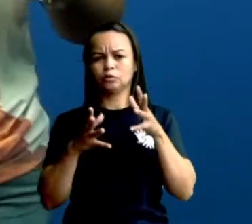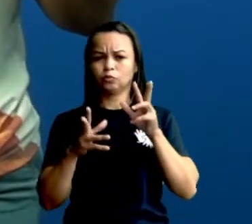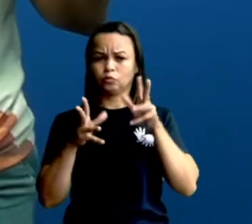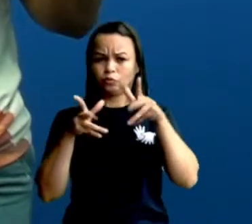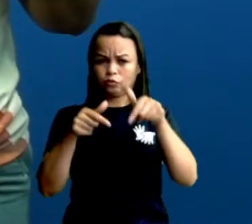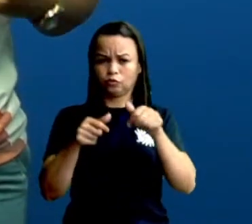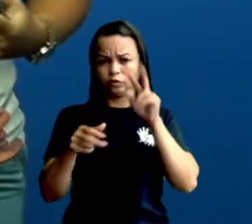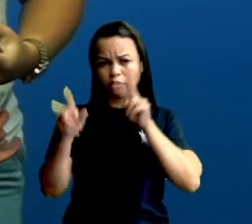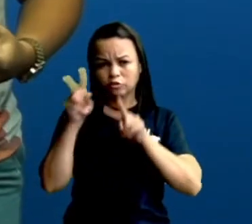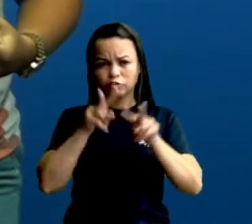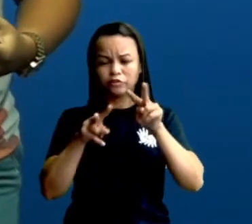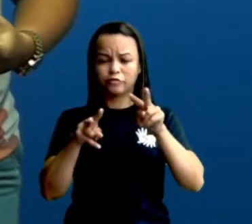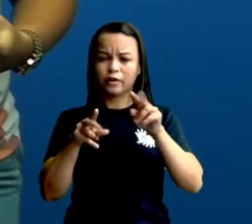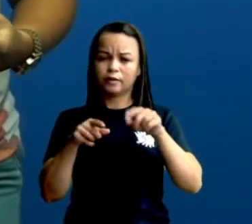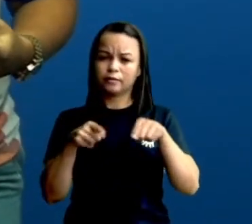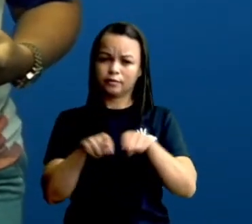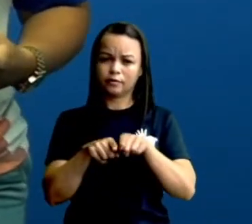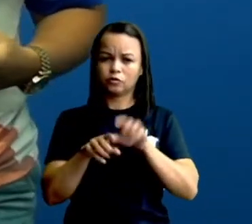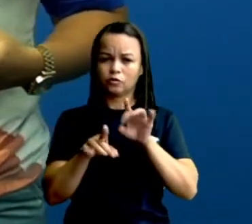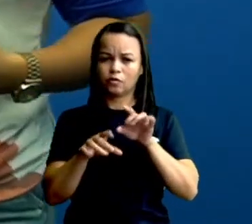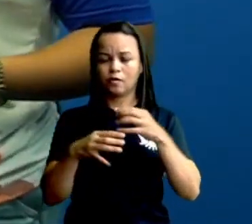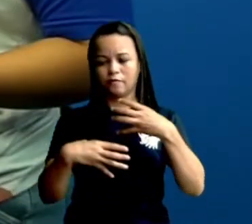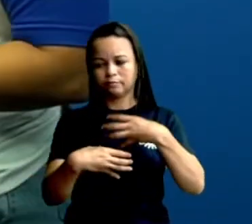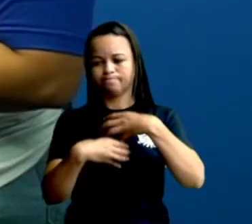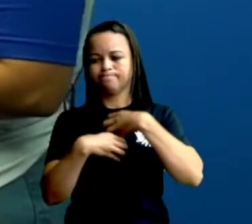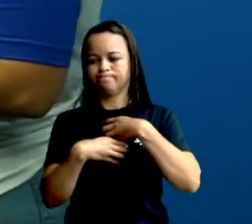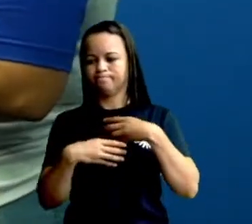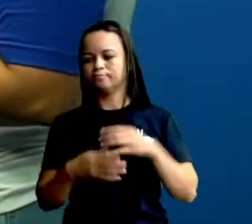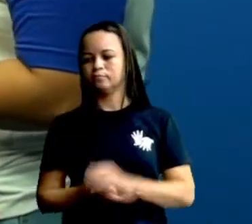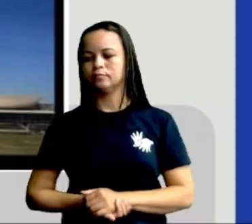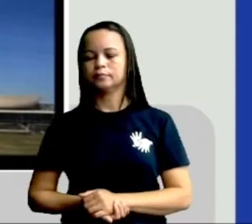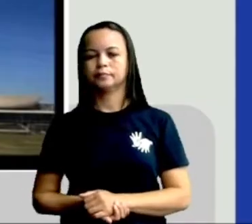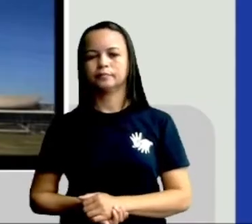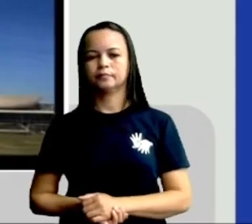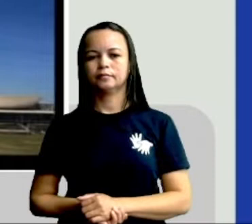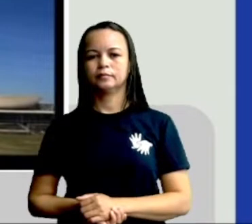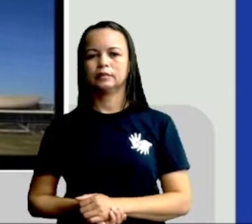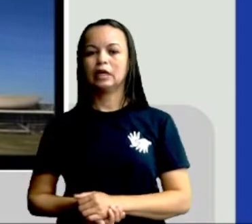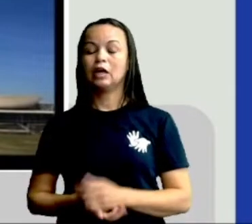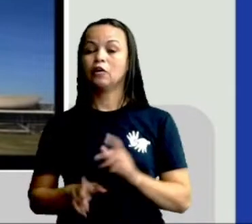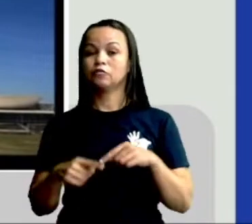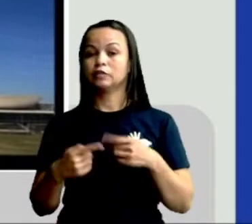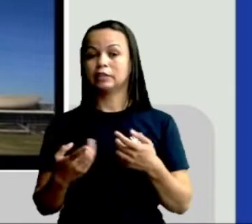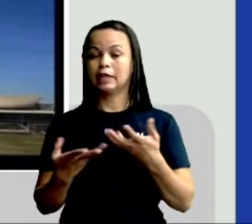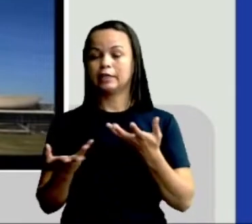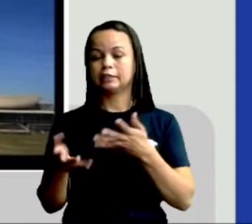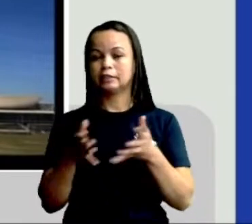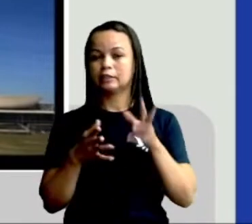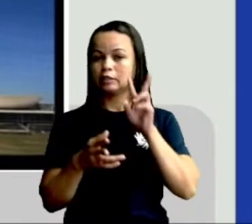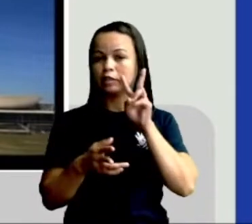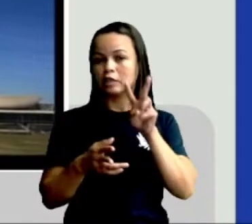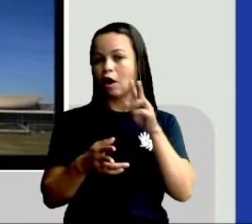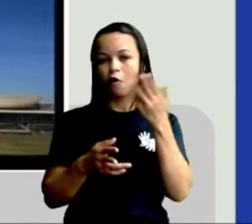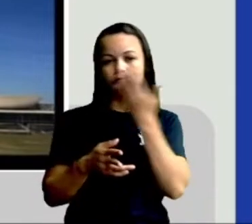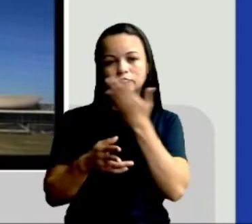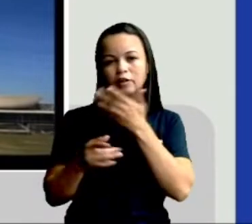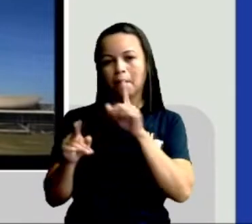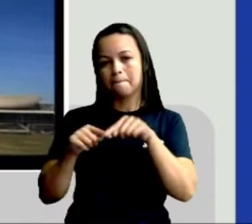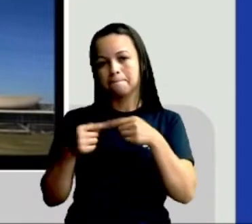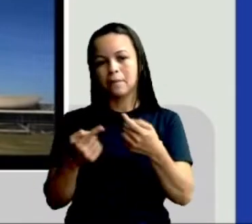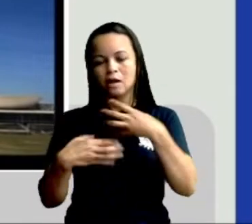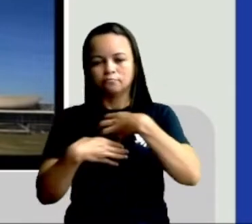vê é também aquilo que a gente sente tá bom Ó você não vê mas sente a paisagem